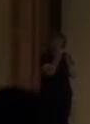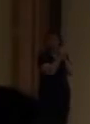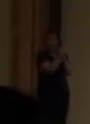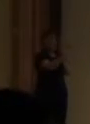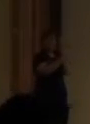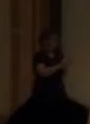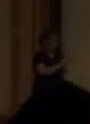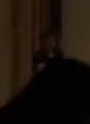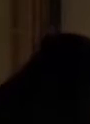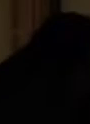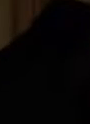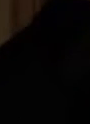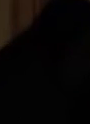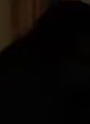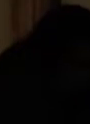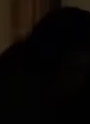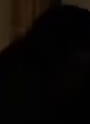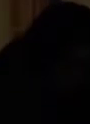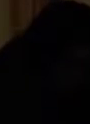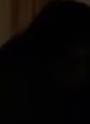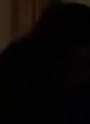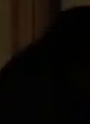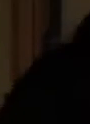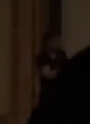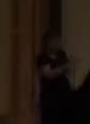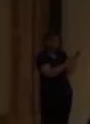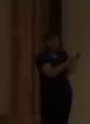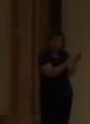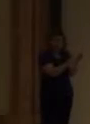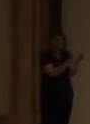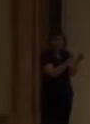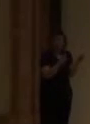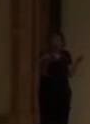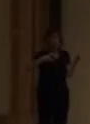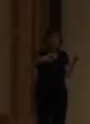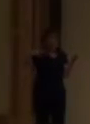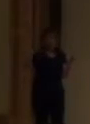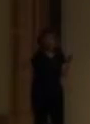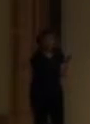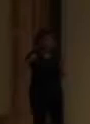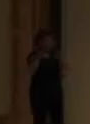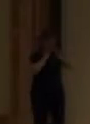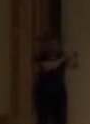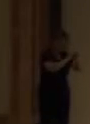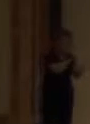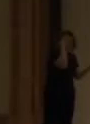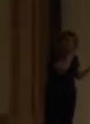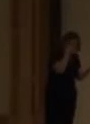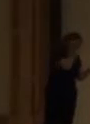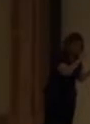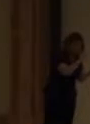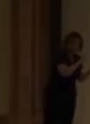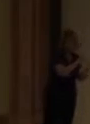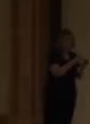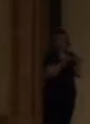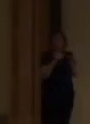e da unidade protegerão o lado mais frágil dessas populações. Sabemos que nada disso